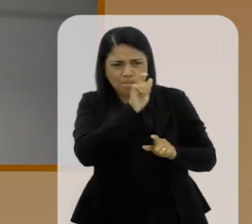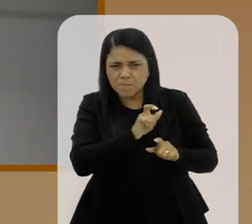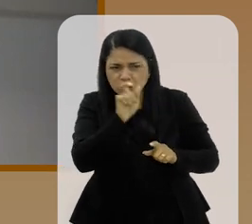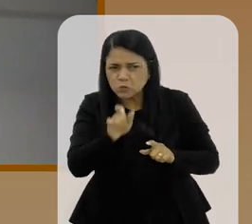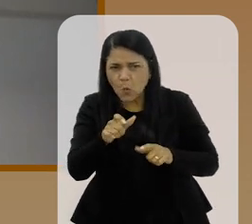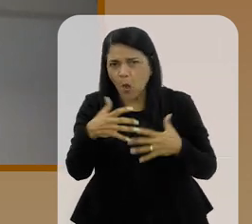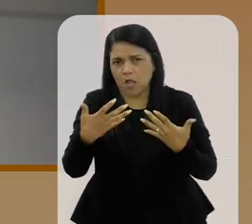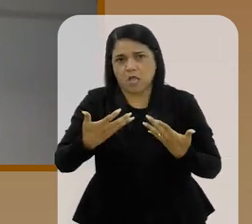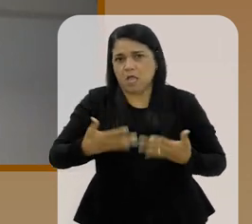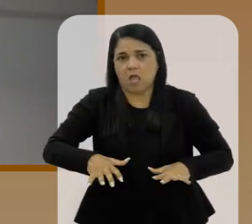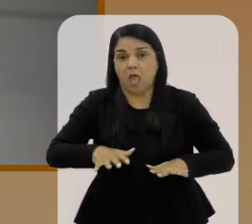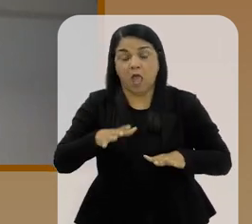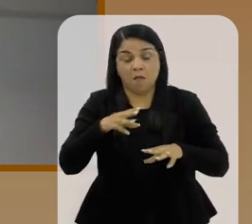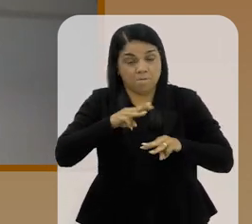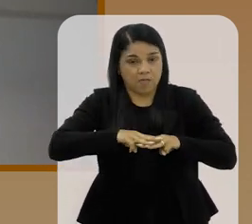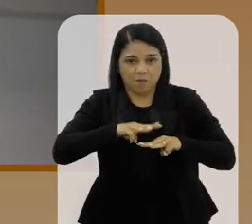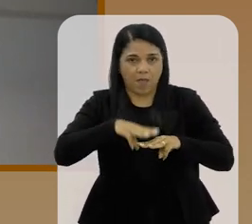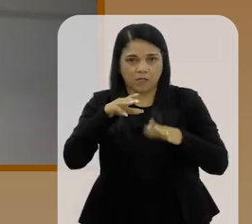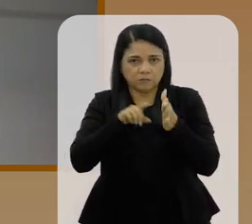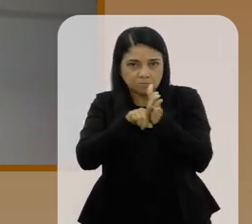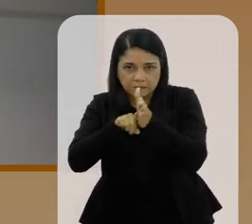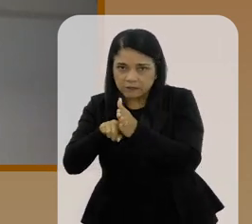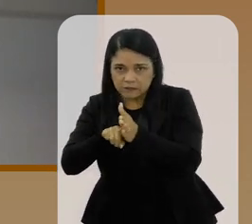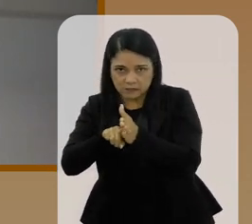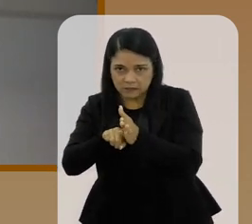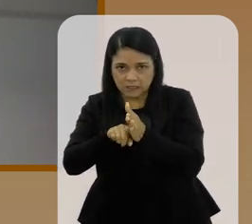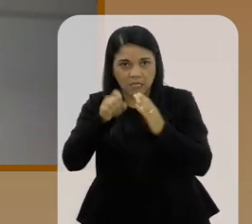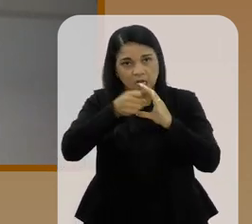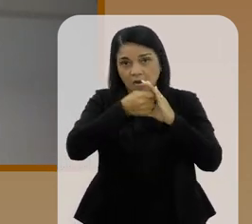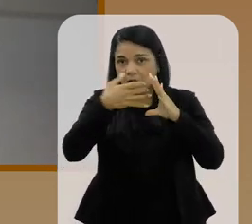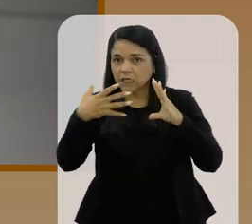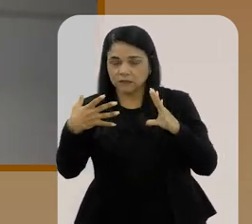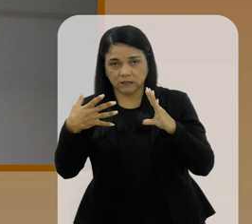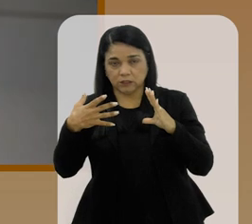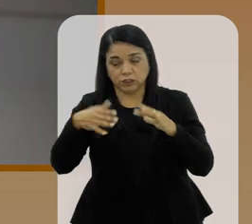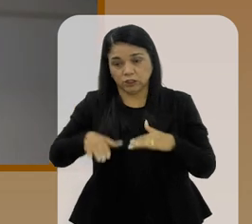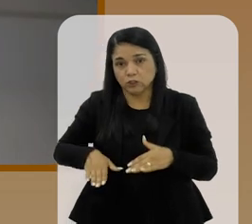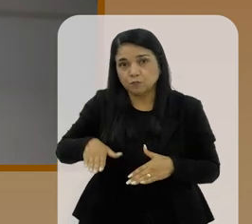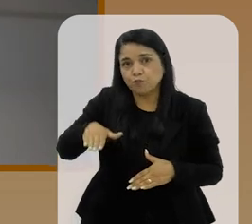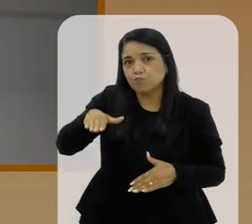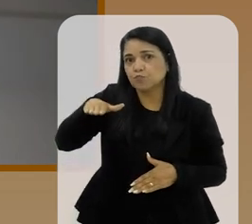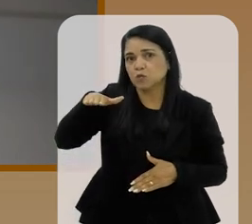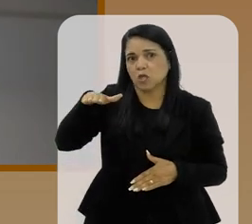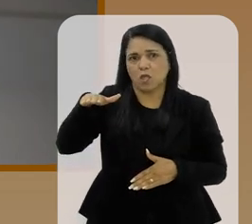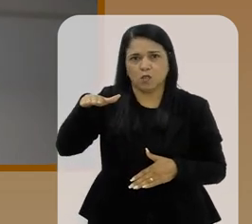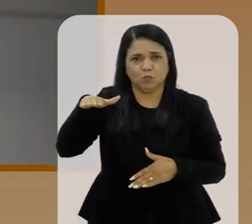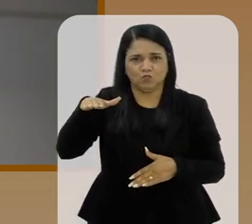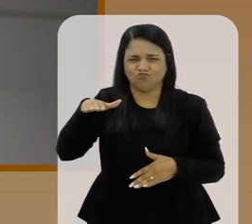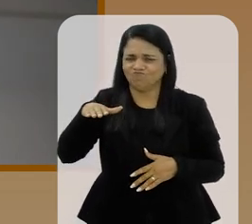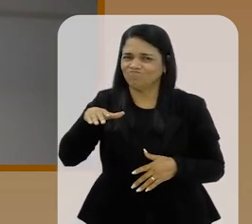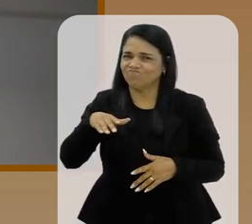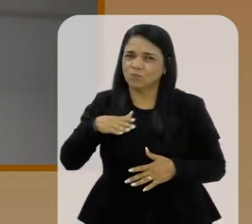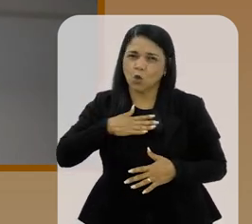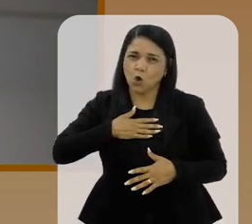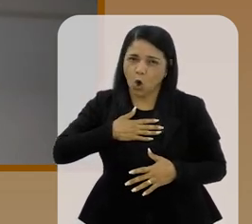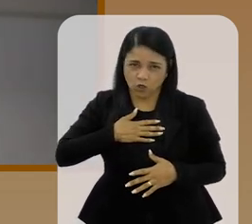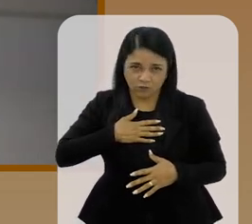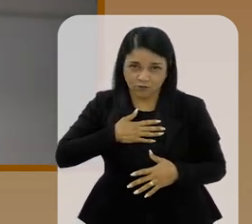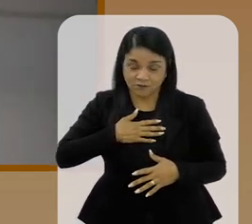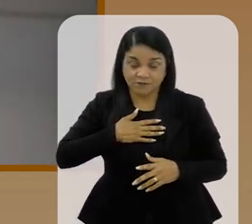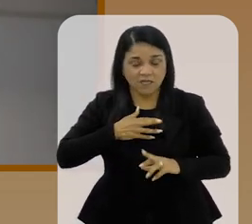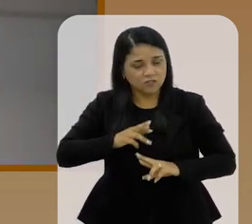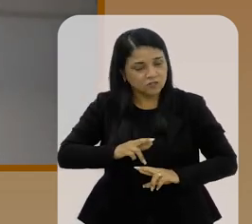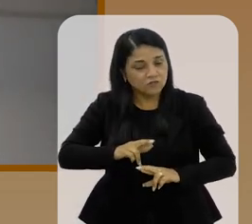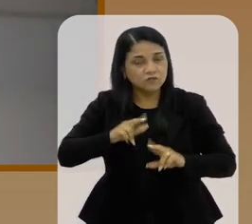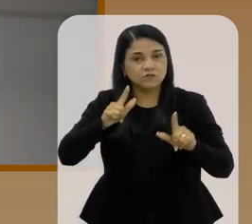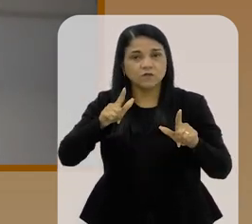todo mundo que vem a ser matemático que tem essa característica de ter, que era evidente desde cedo que gostava da